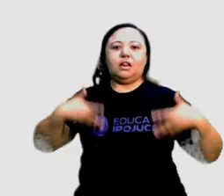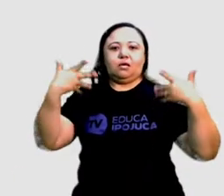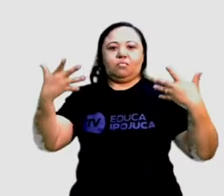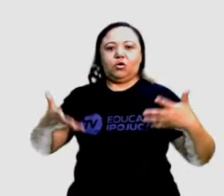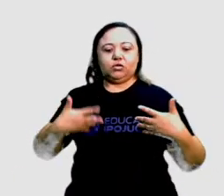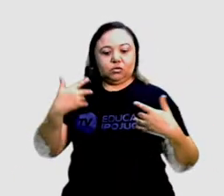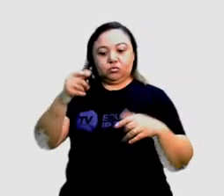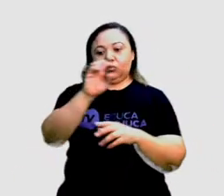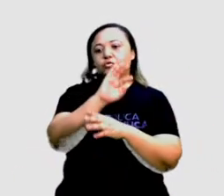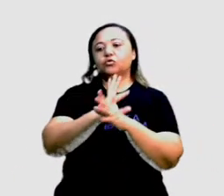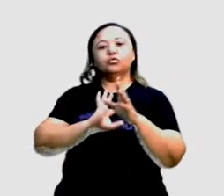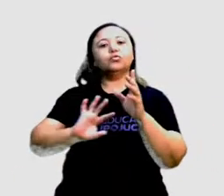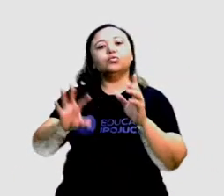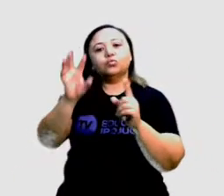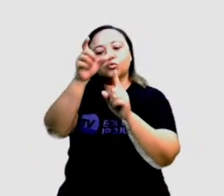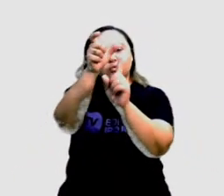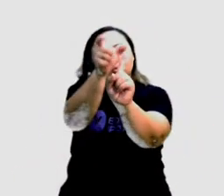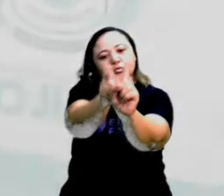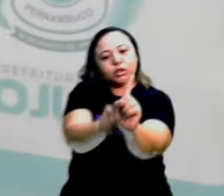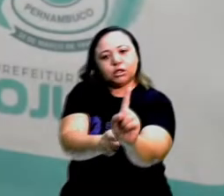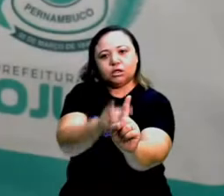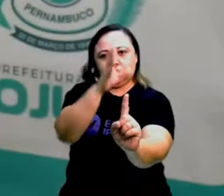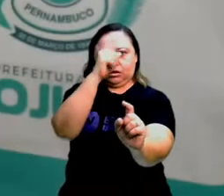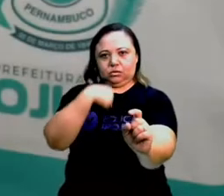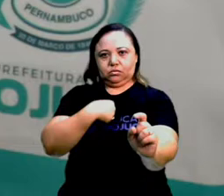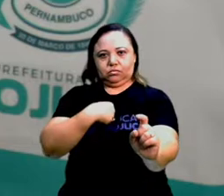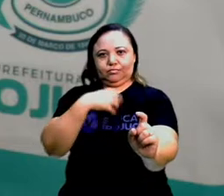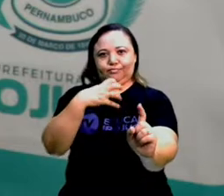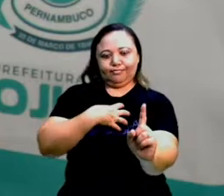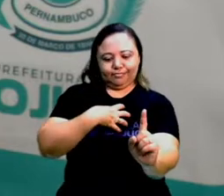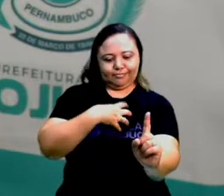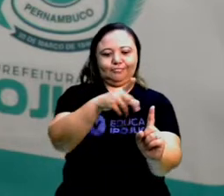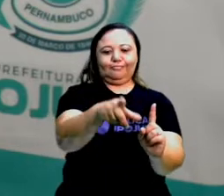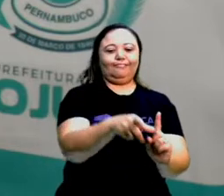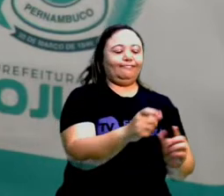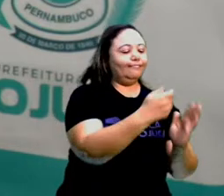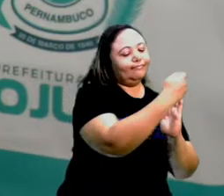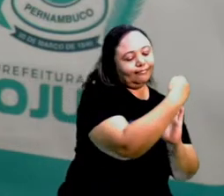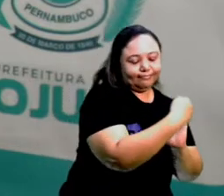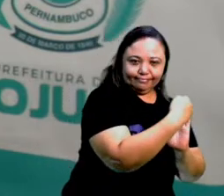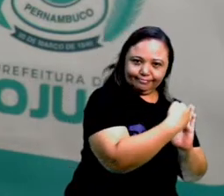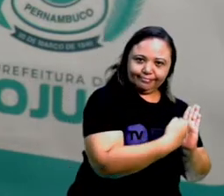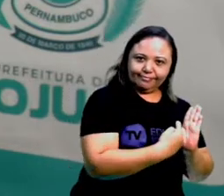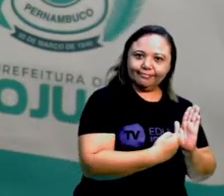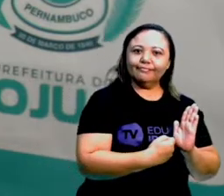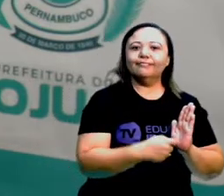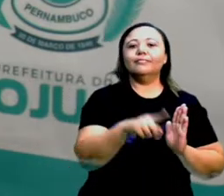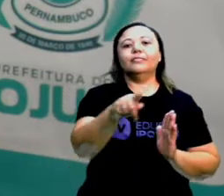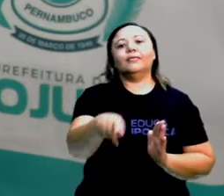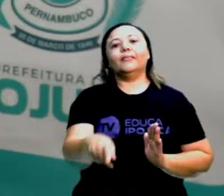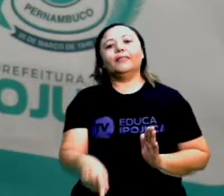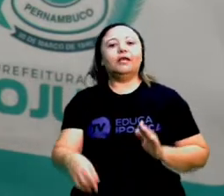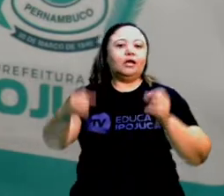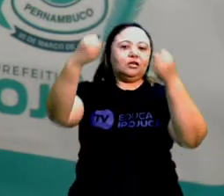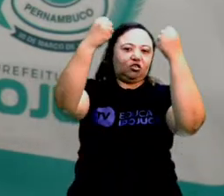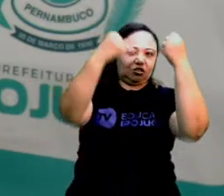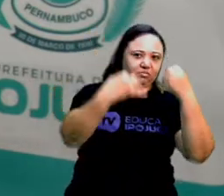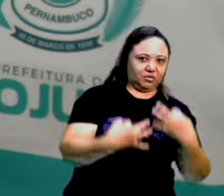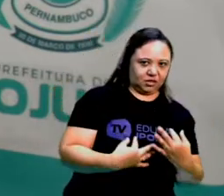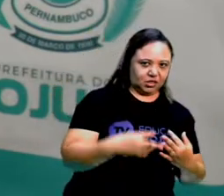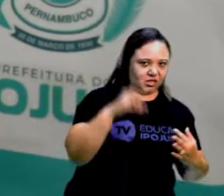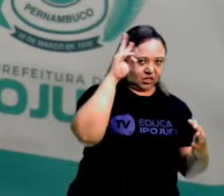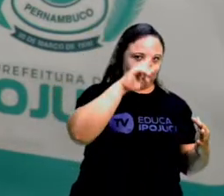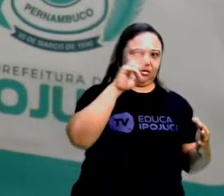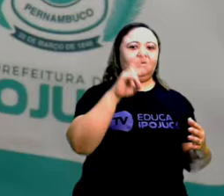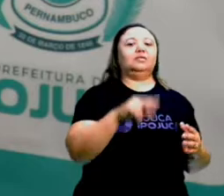do narrador. Então, o narrador personagem é aquele narrador que, ao mesmo tempo que ele conta a